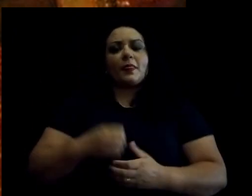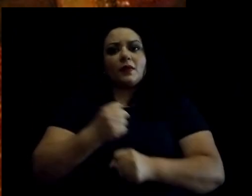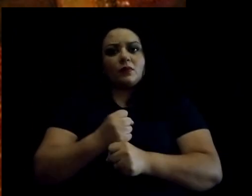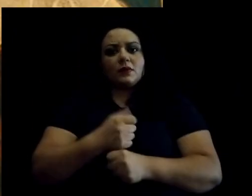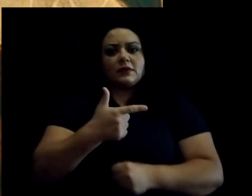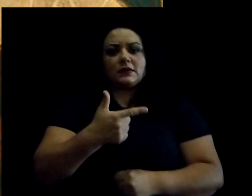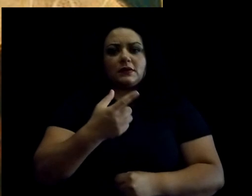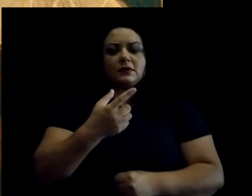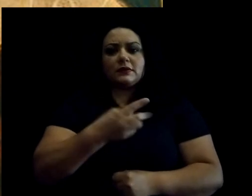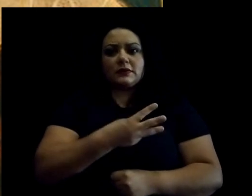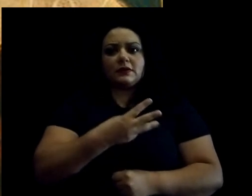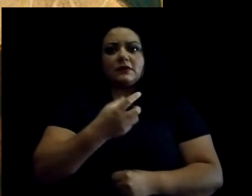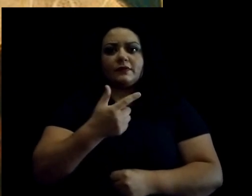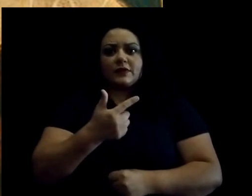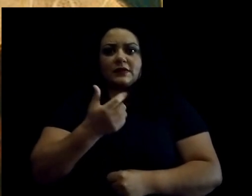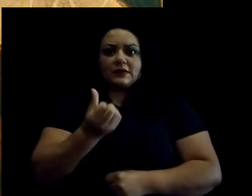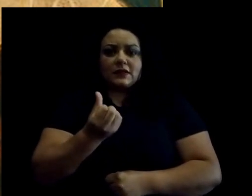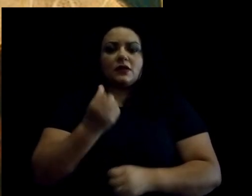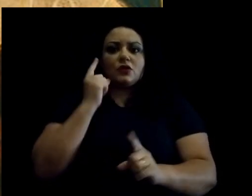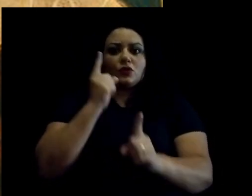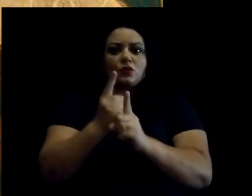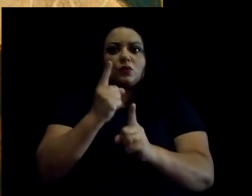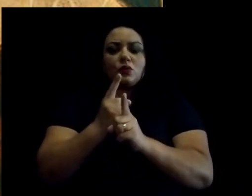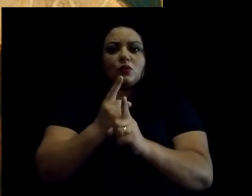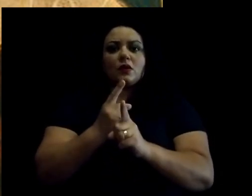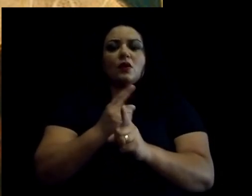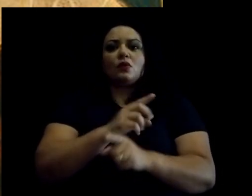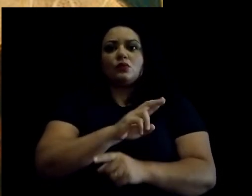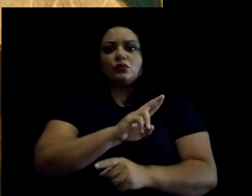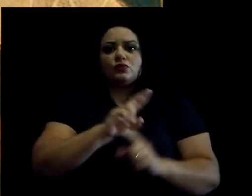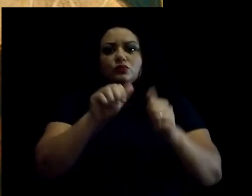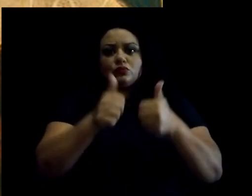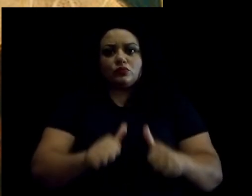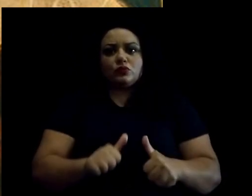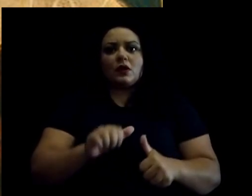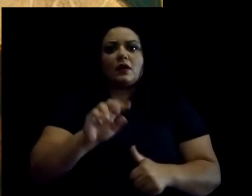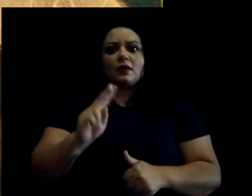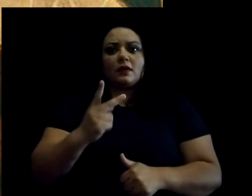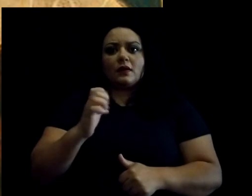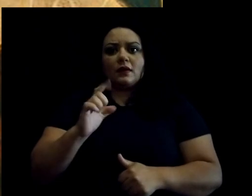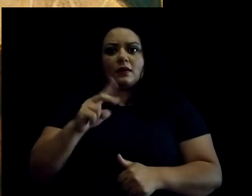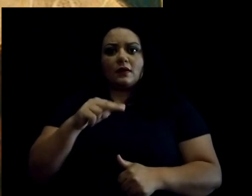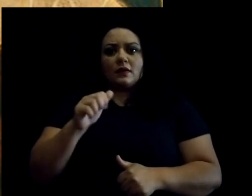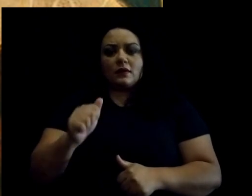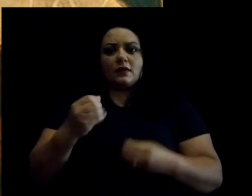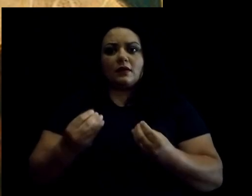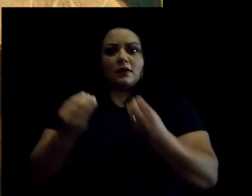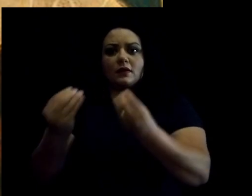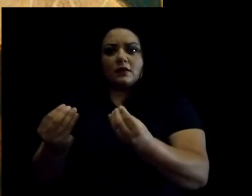326, teria sido encontrada por Santa Helena, em Jerusalém. A santa levou a imagem para